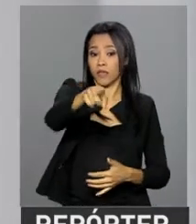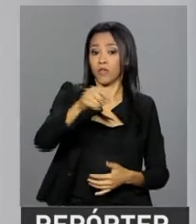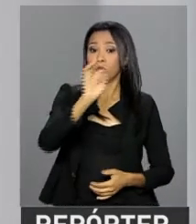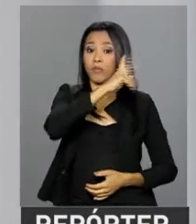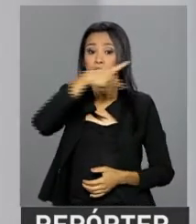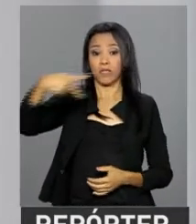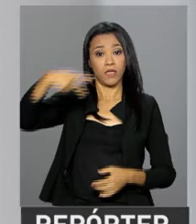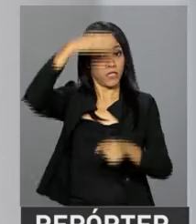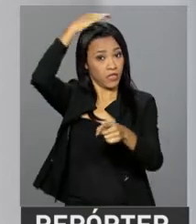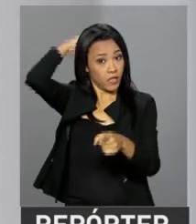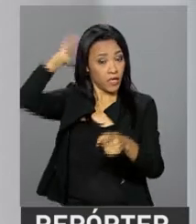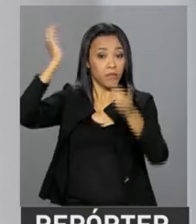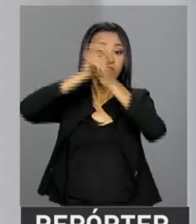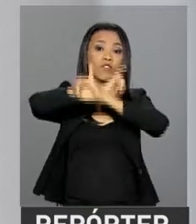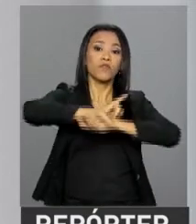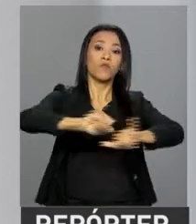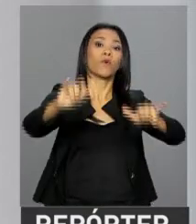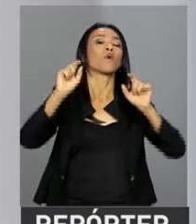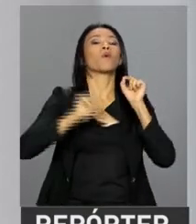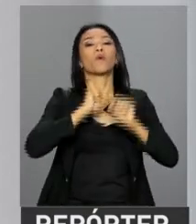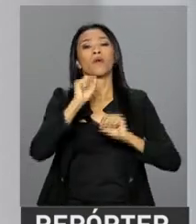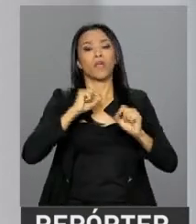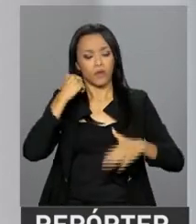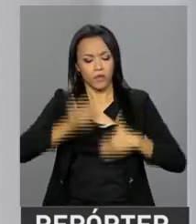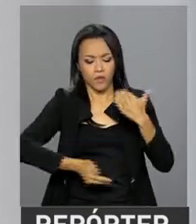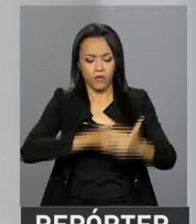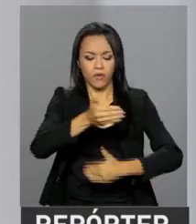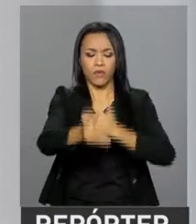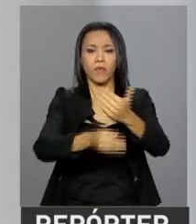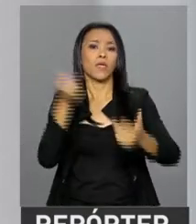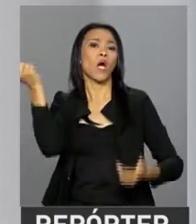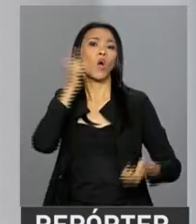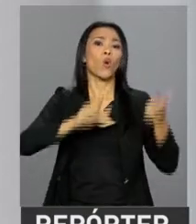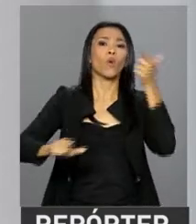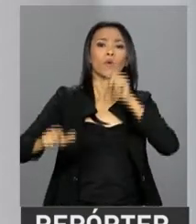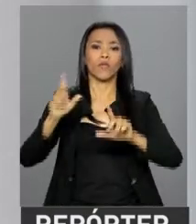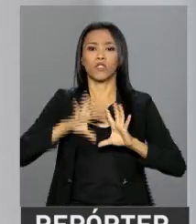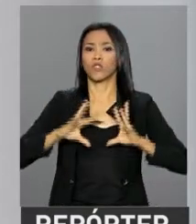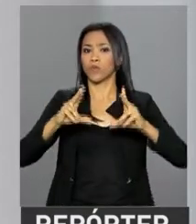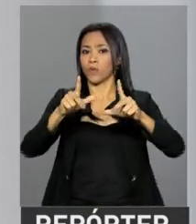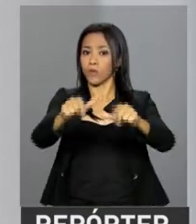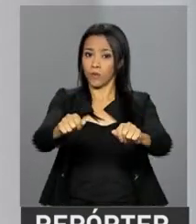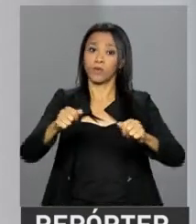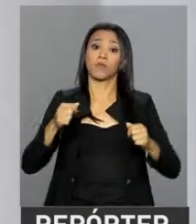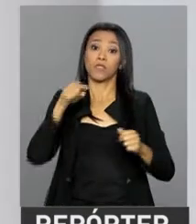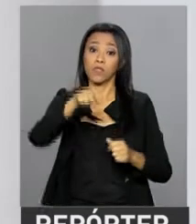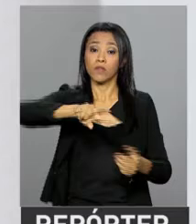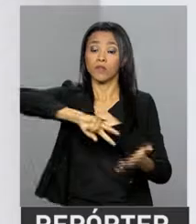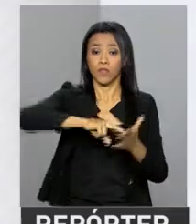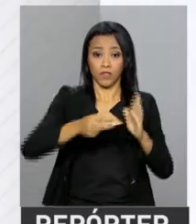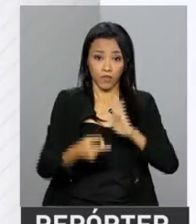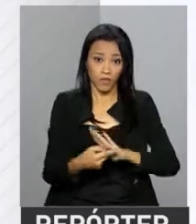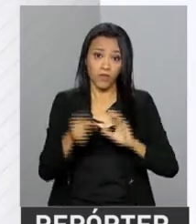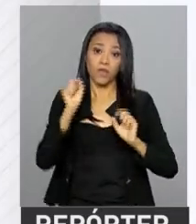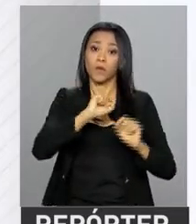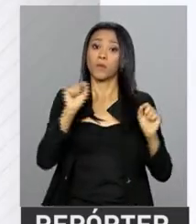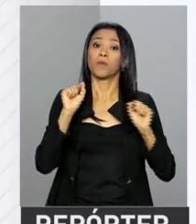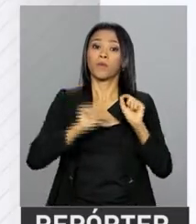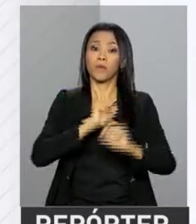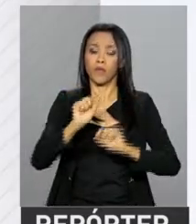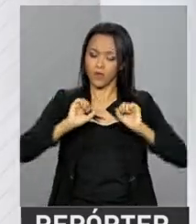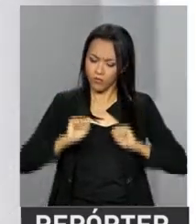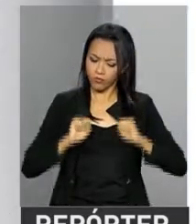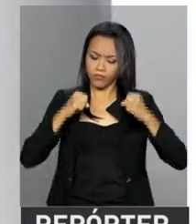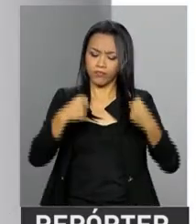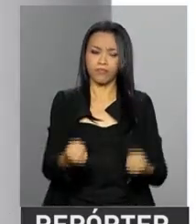Michel Temer destacou que o crescimento é uma conquista de todos os brasileiros e representa um renascimento da economia